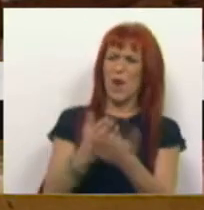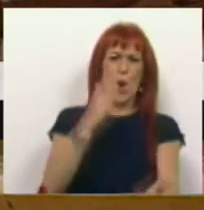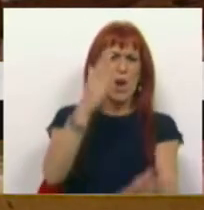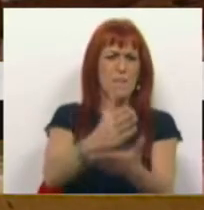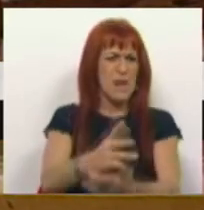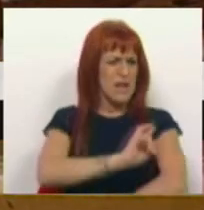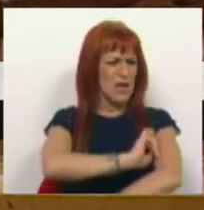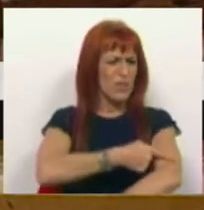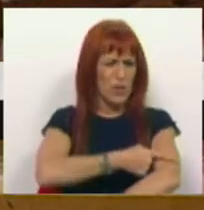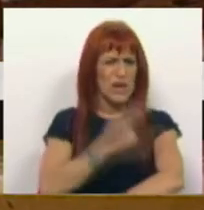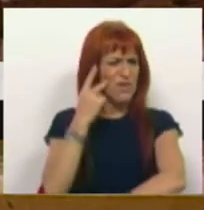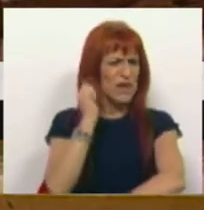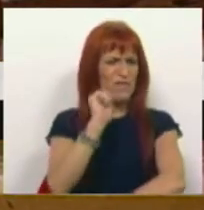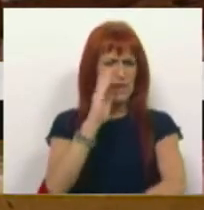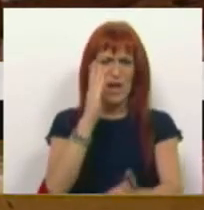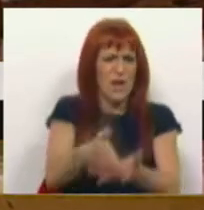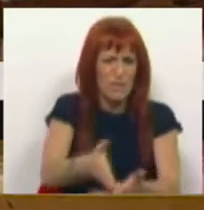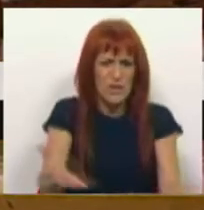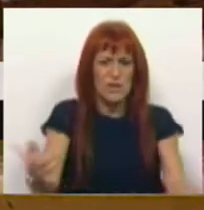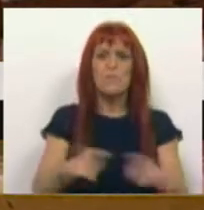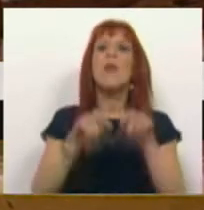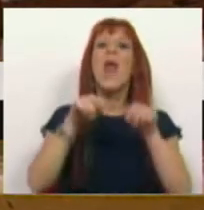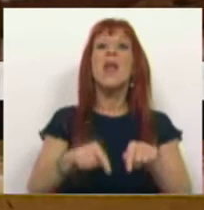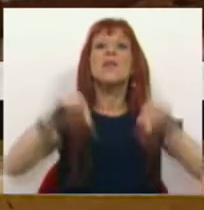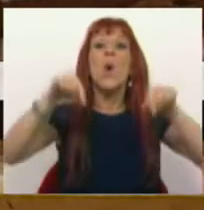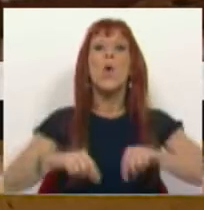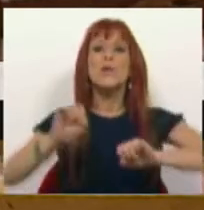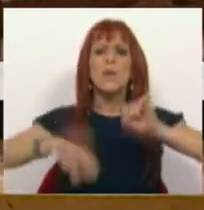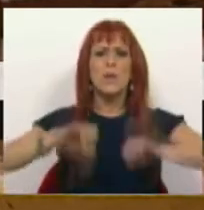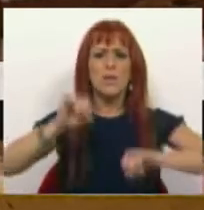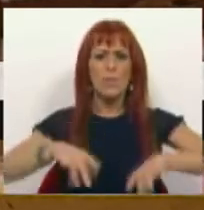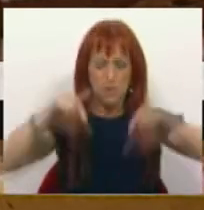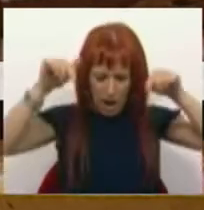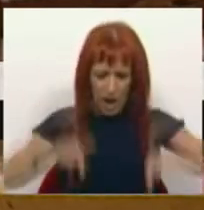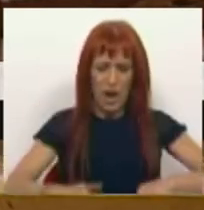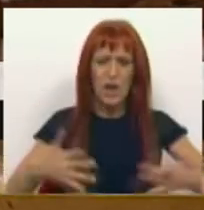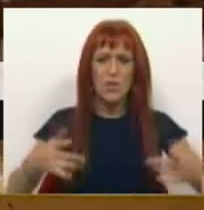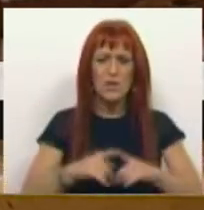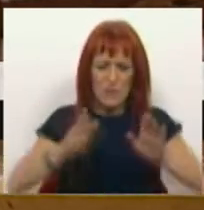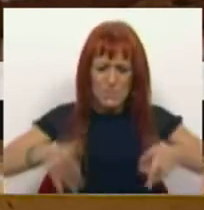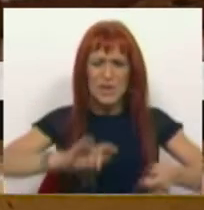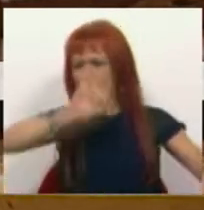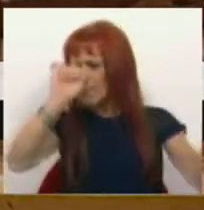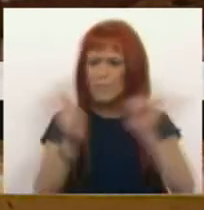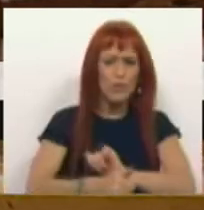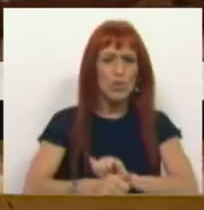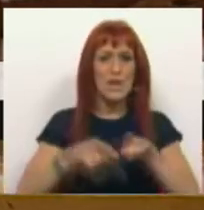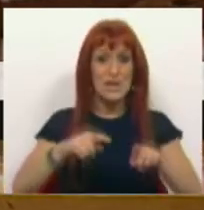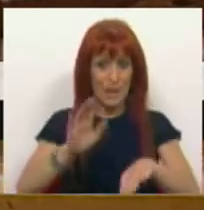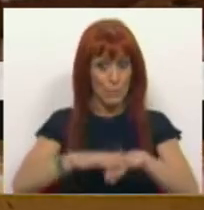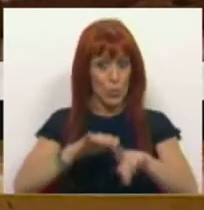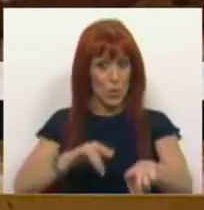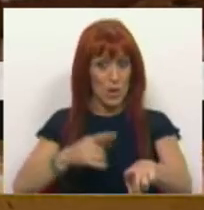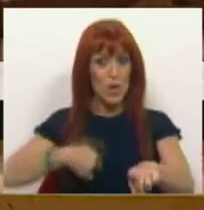das forças e da sua vida. É isso que hoje acontece. É isso que é preciso mudar. É sobre